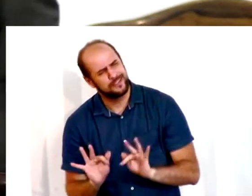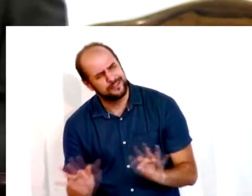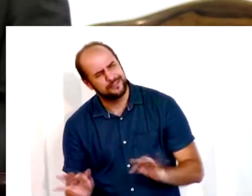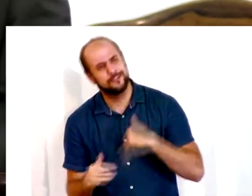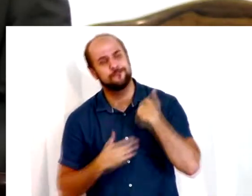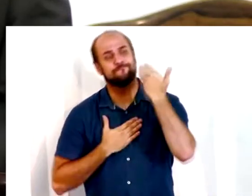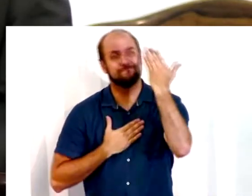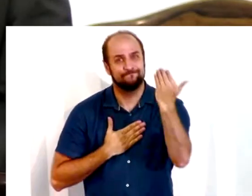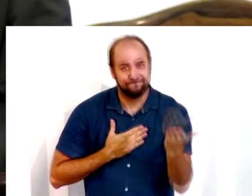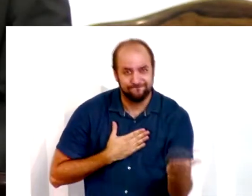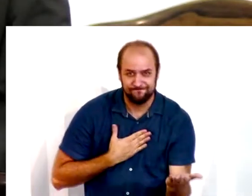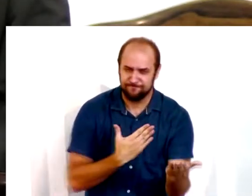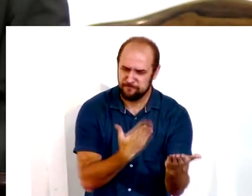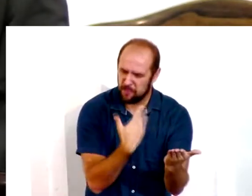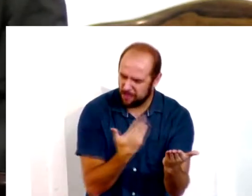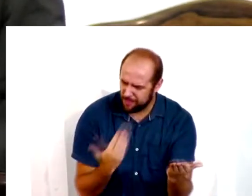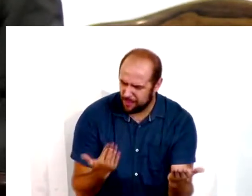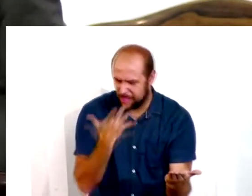o próximo.